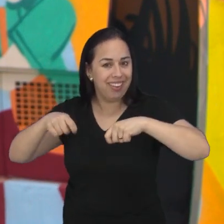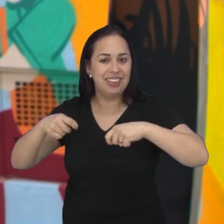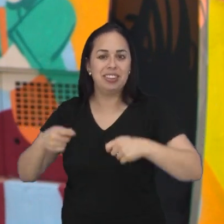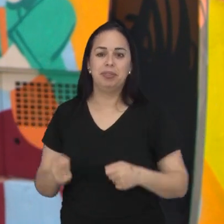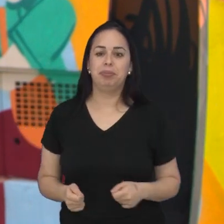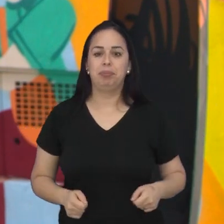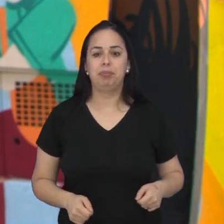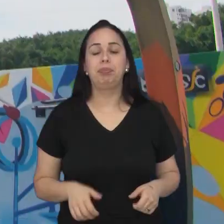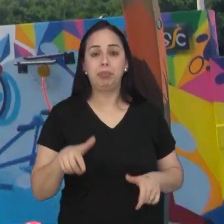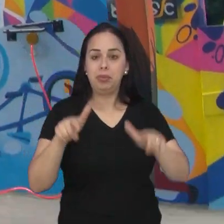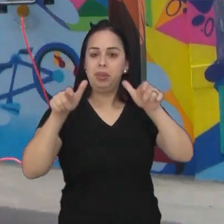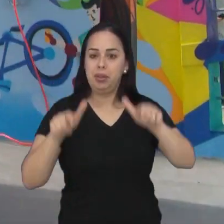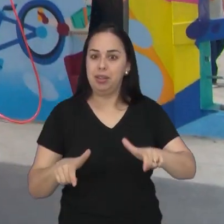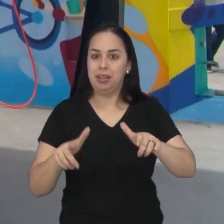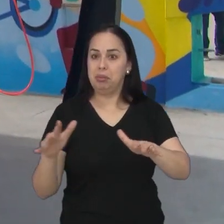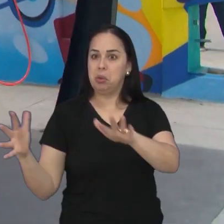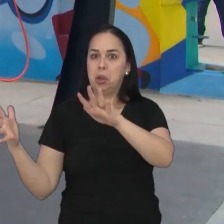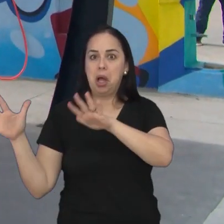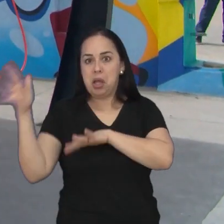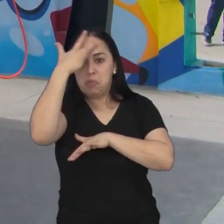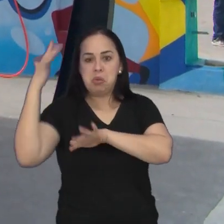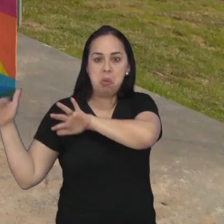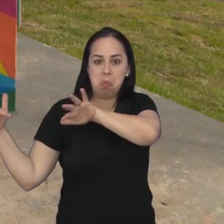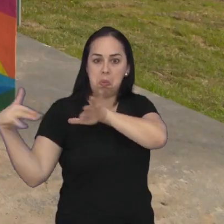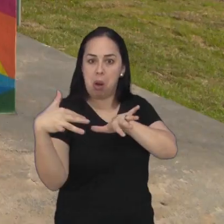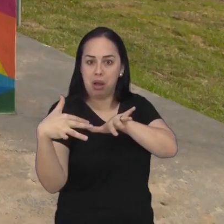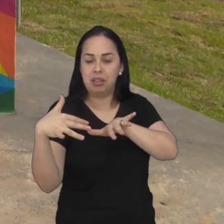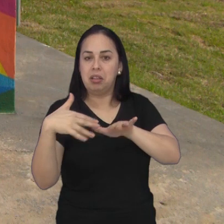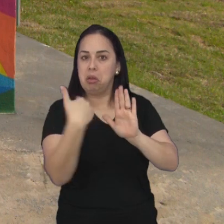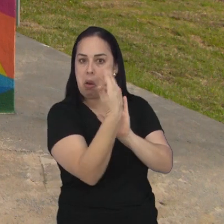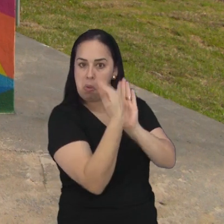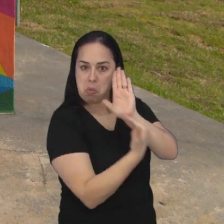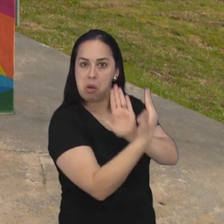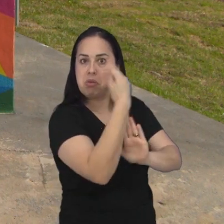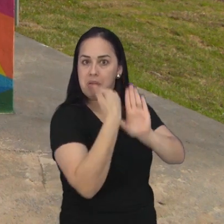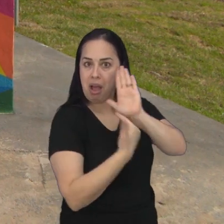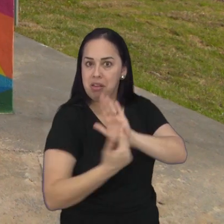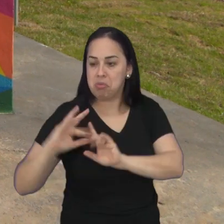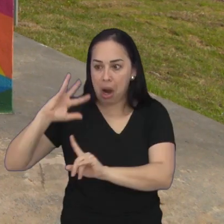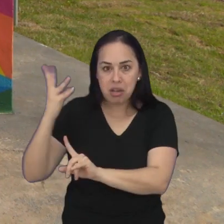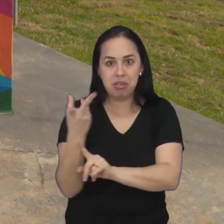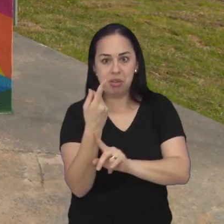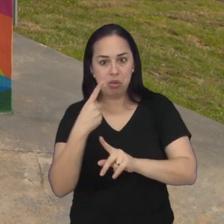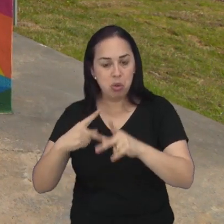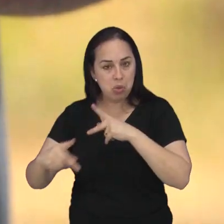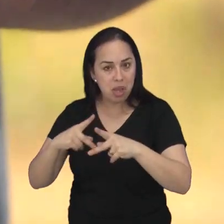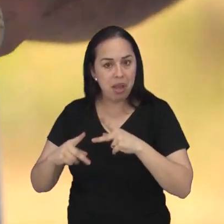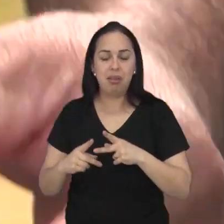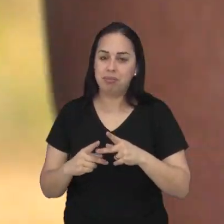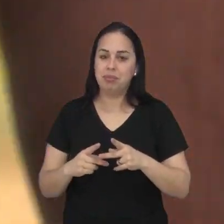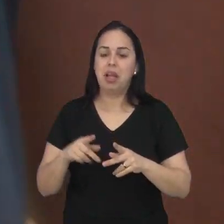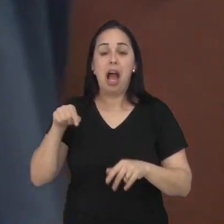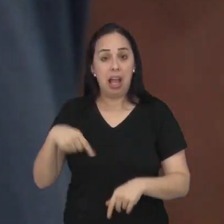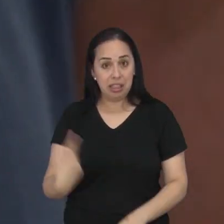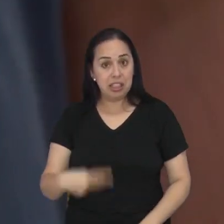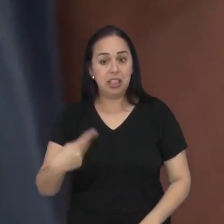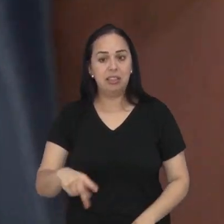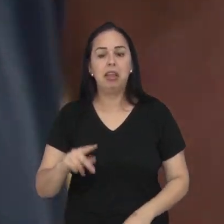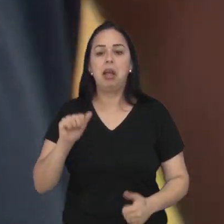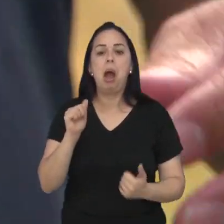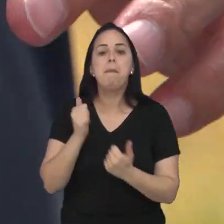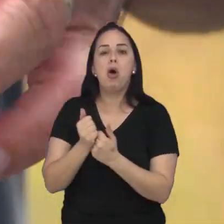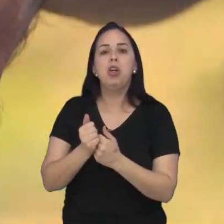próprias bicicletas, O espaço chama atenção. Ganhou esse desenho feito por um artista joseense. Aqui o ciclista